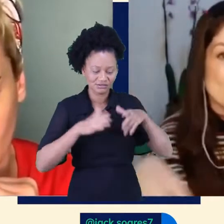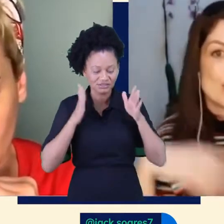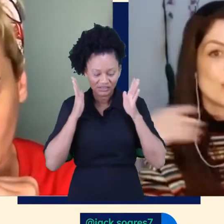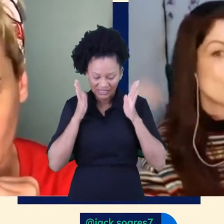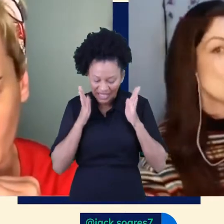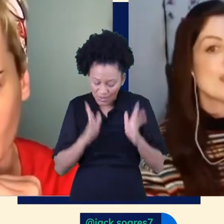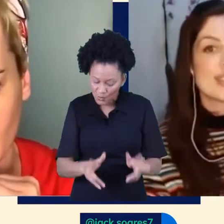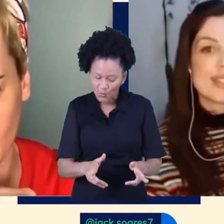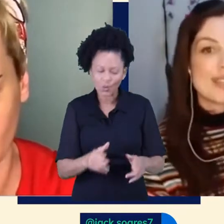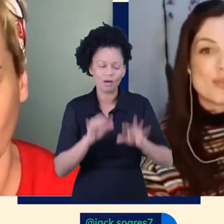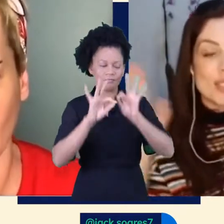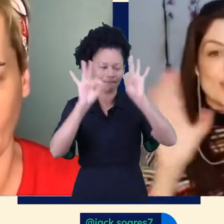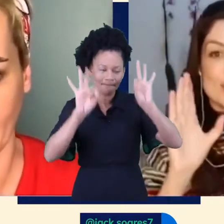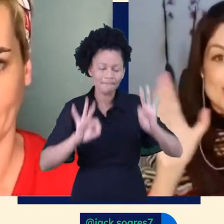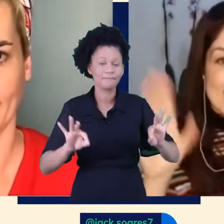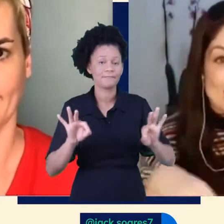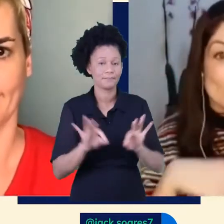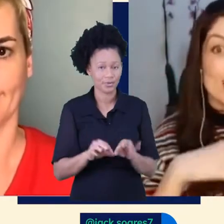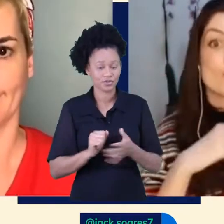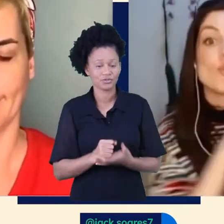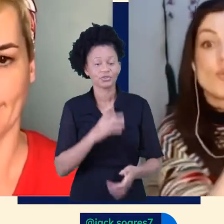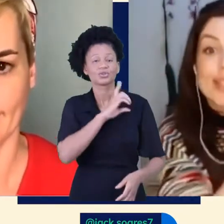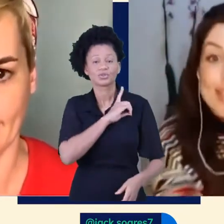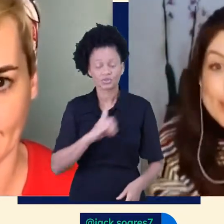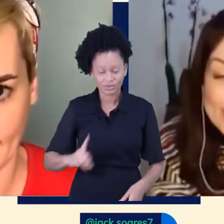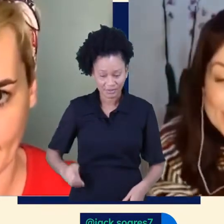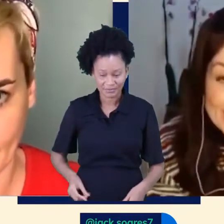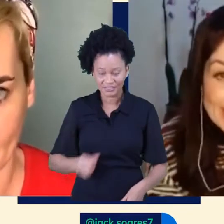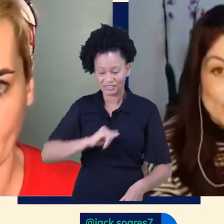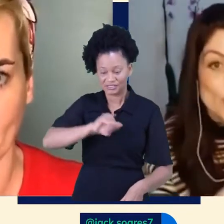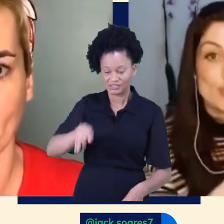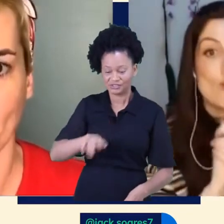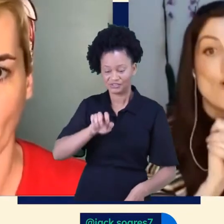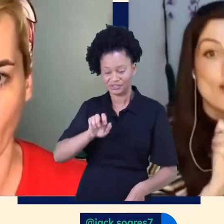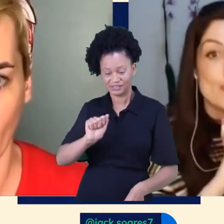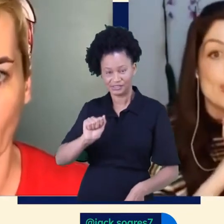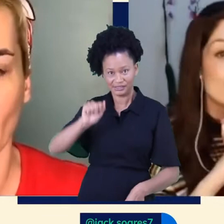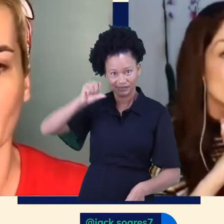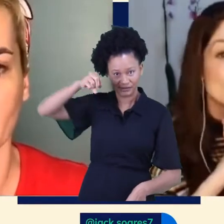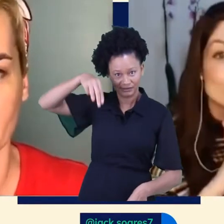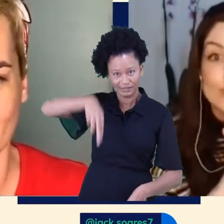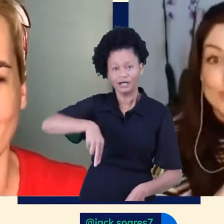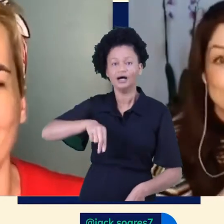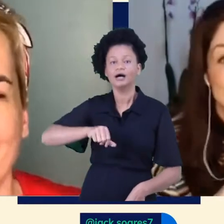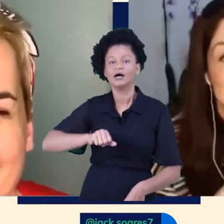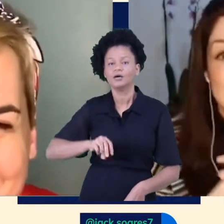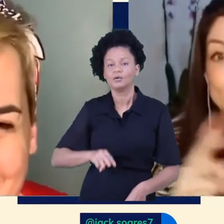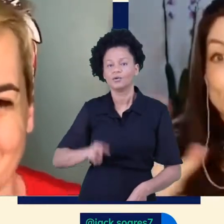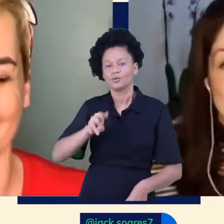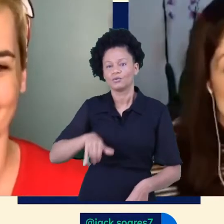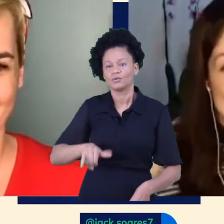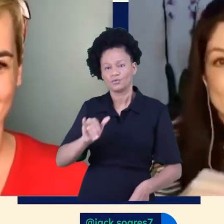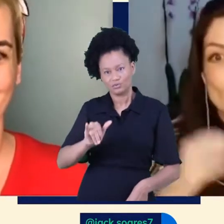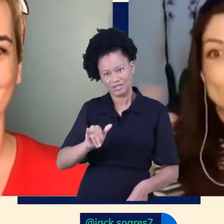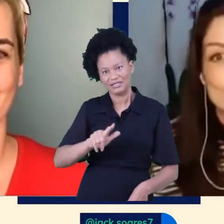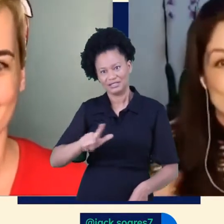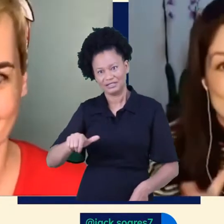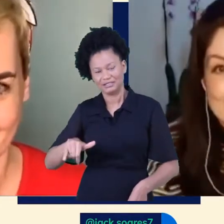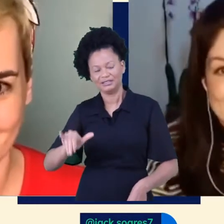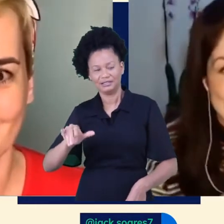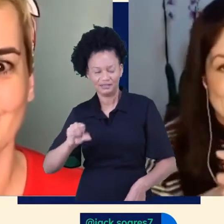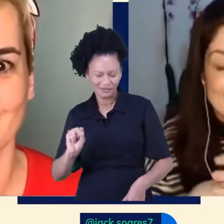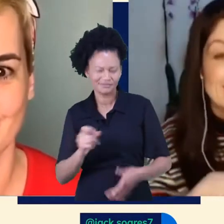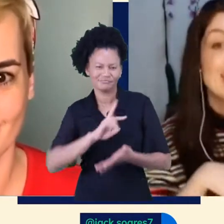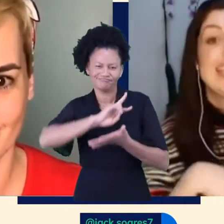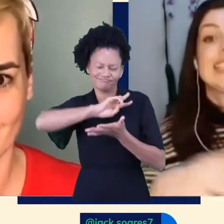passar por cirurgia se quisesse mudar de sexo, tá junto com a tal da mamadeira de piroca, perdão o termo, mas todo mundo